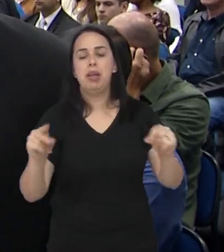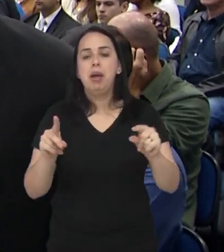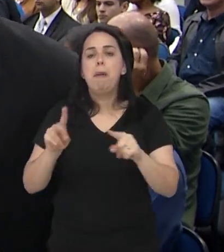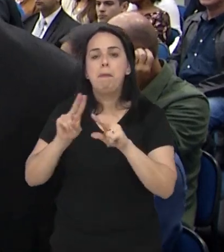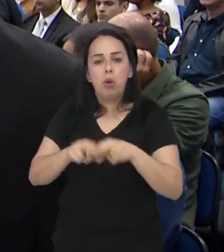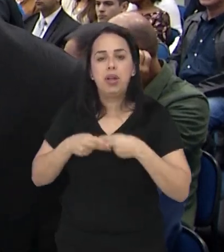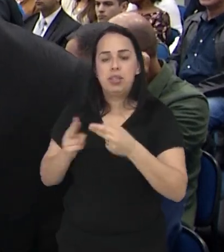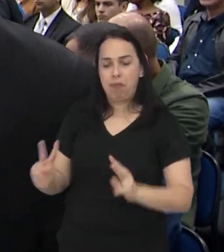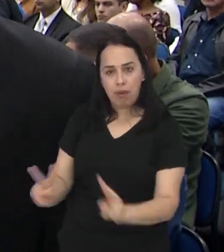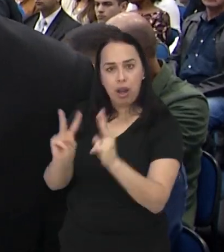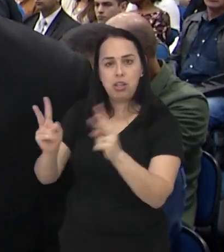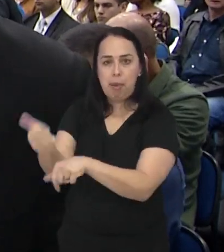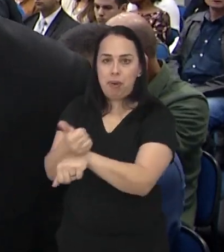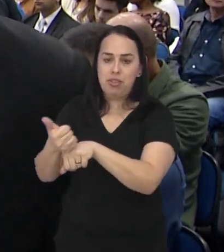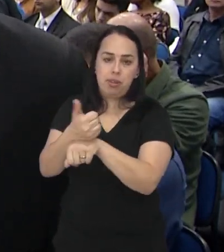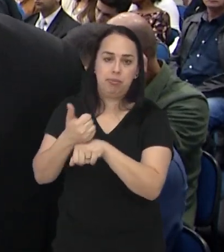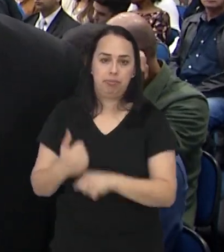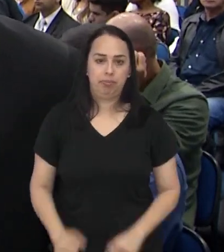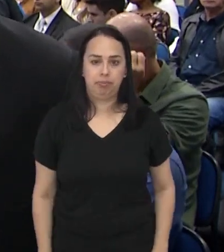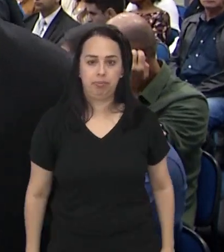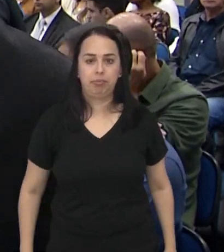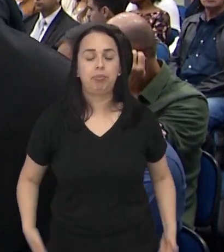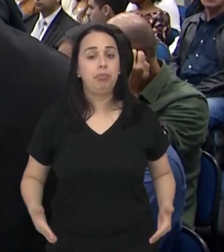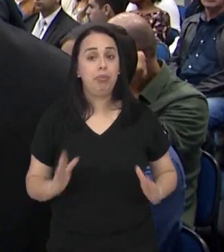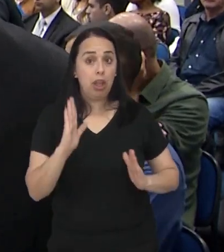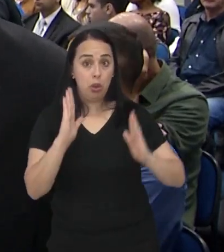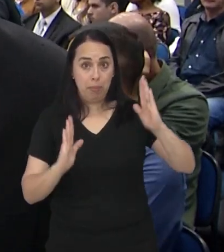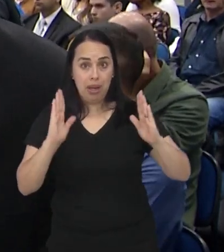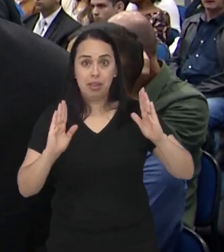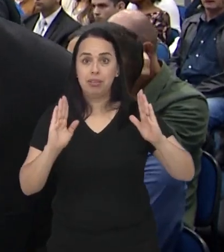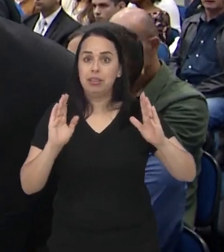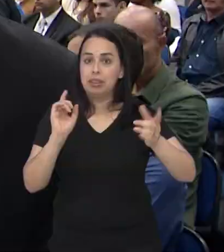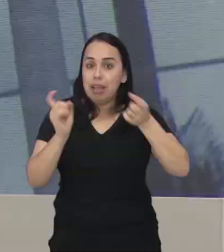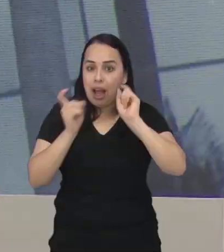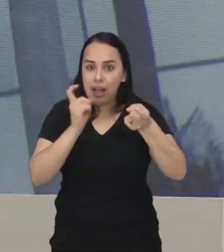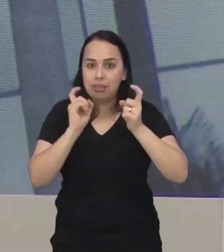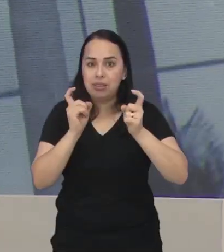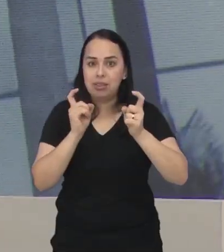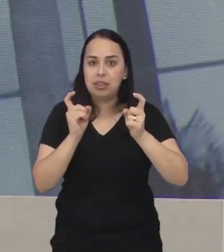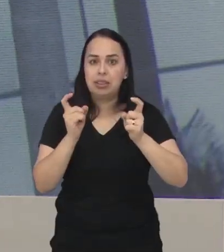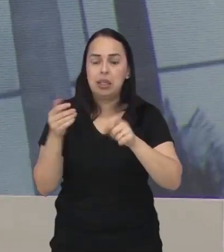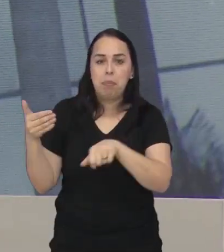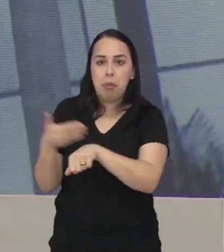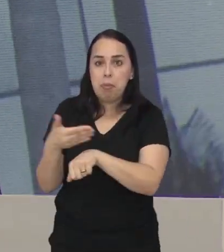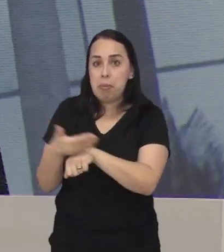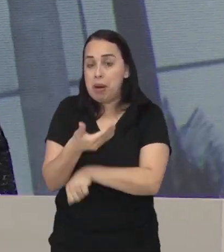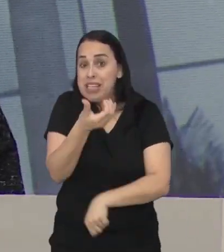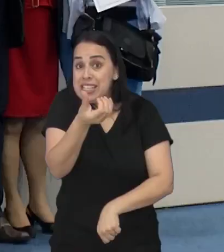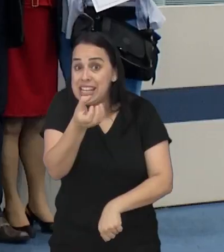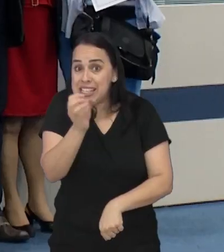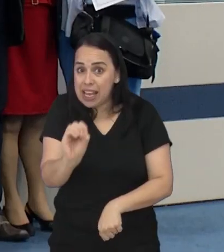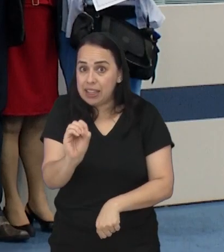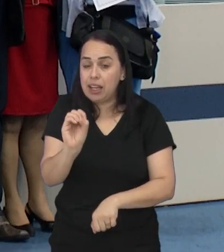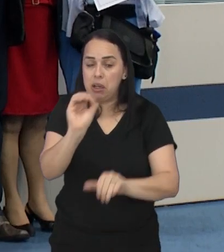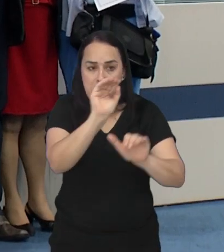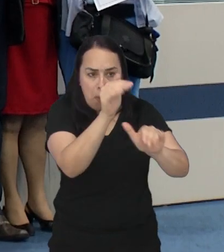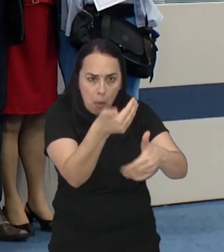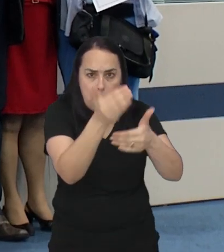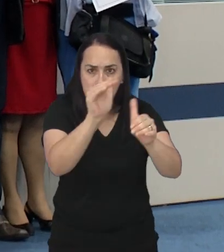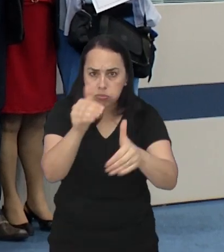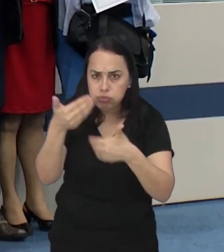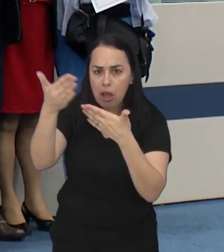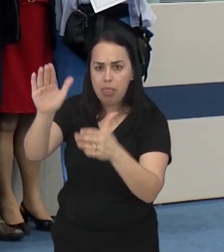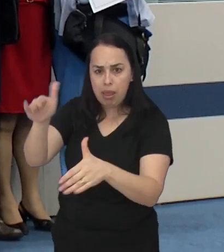nada mais justo do que valorizar essa grande profissão que nós temos aqui na nossa cidade. Durante a solenidade, cerca de